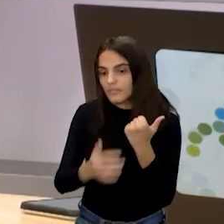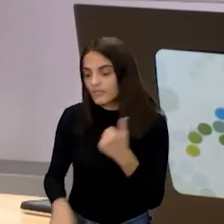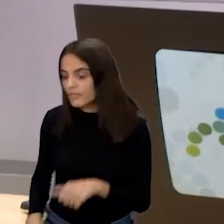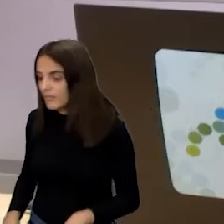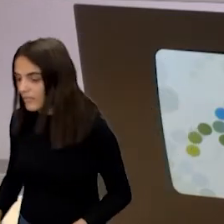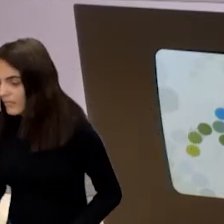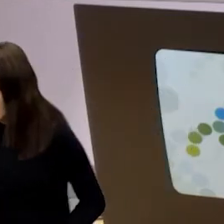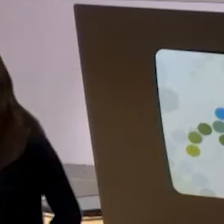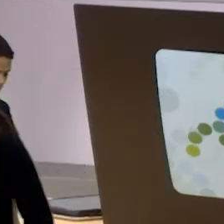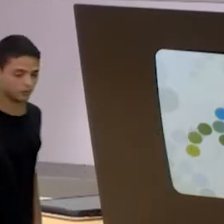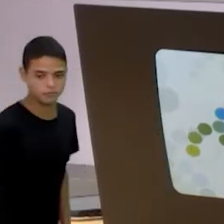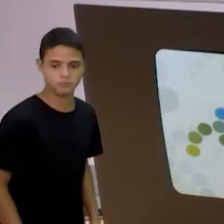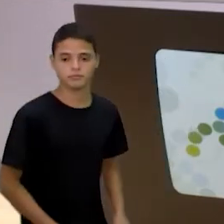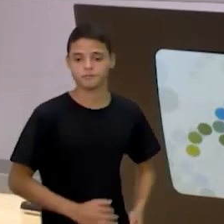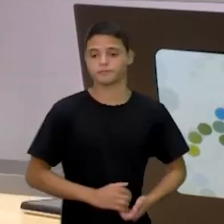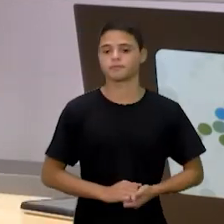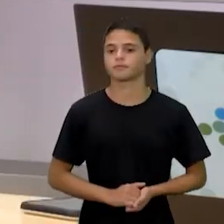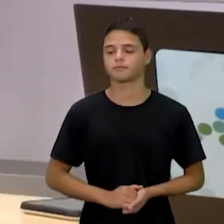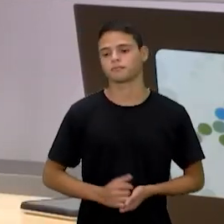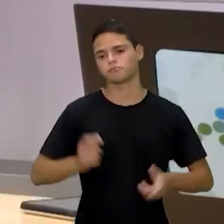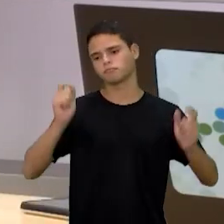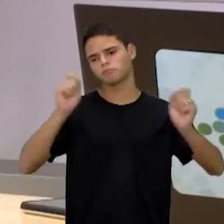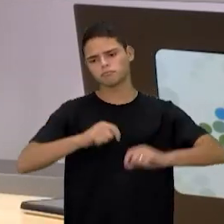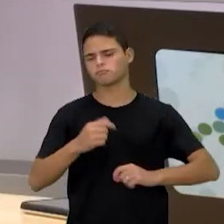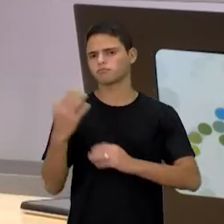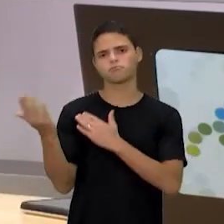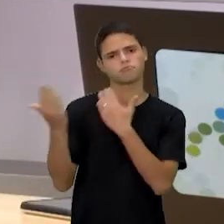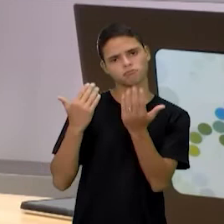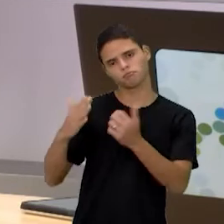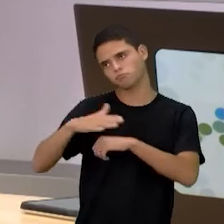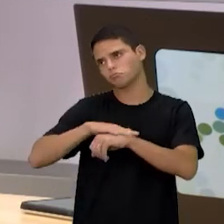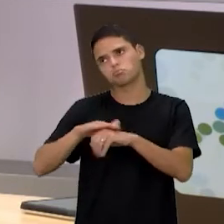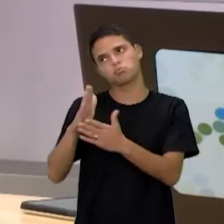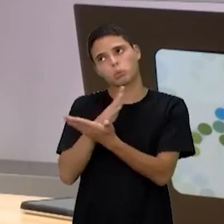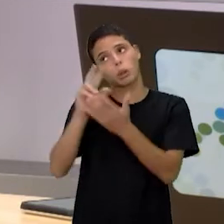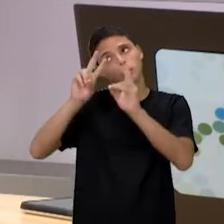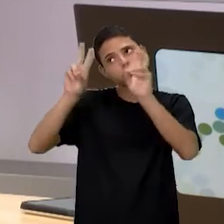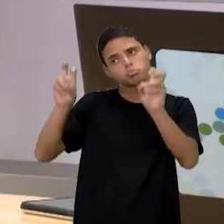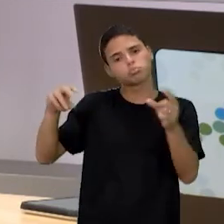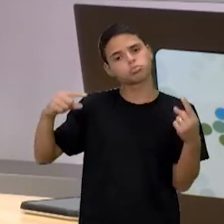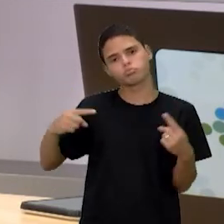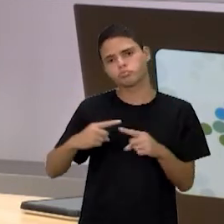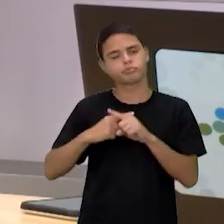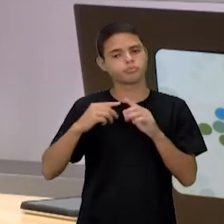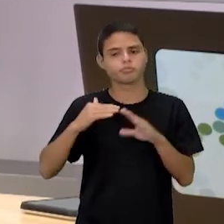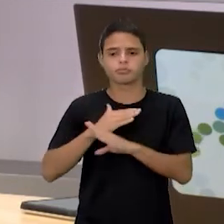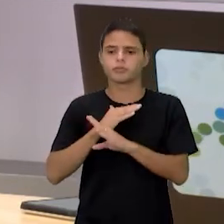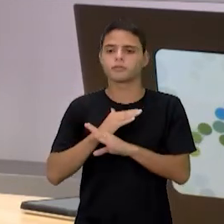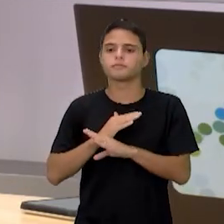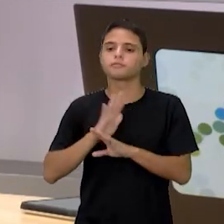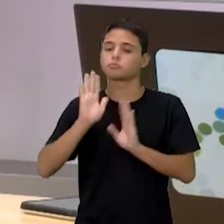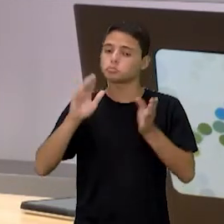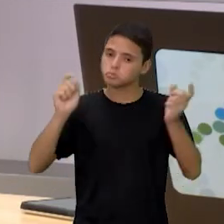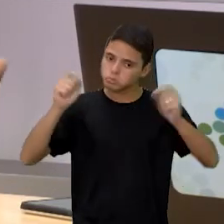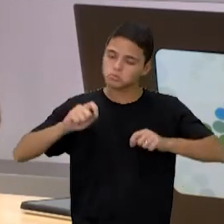convencimento. Por exemplo, a gente pode conversar aqui sobre assuntos que a gente não concorde, que a gente tem opiniões diferentes, e no final a gente continuar com as opiniões diferentes, mas pelo menos você